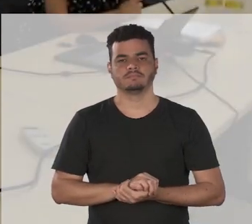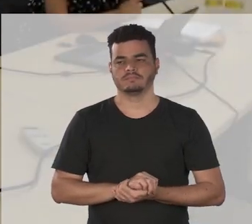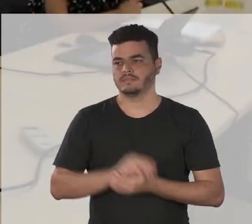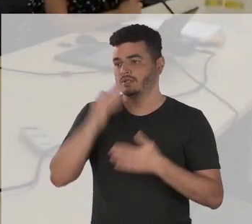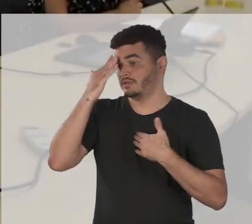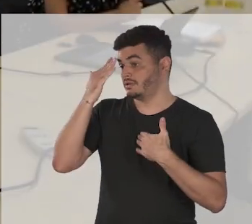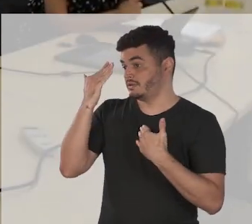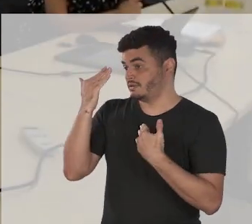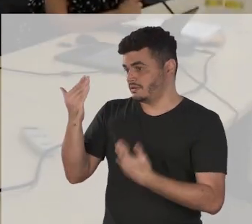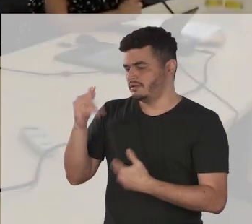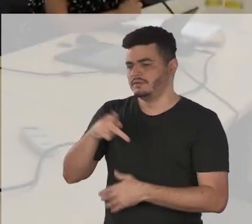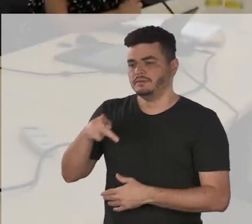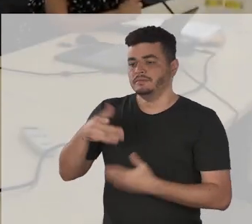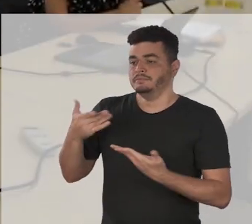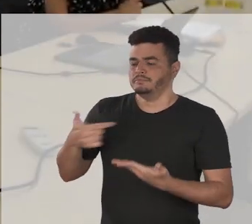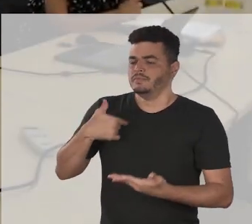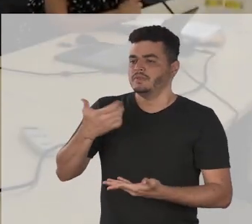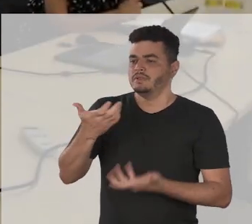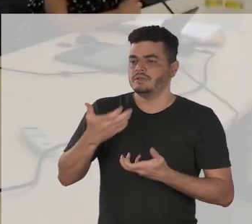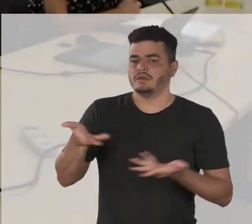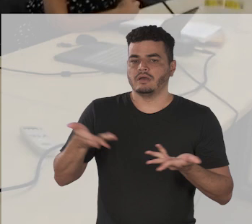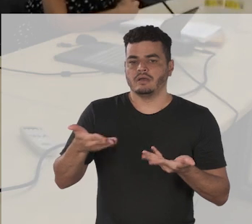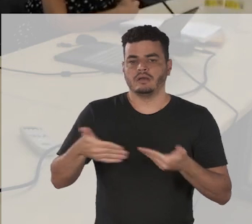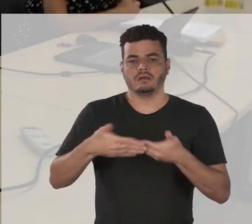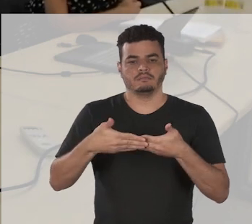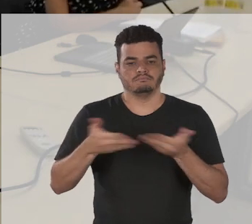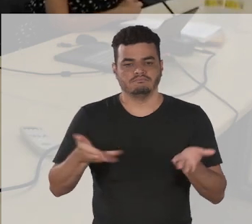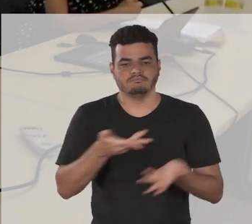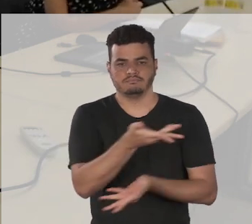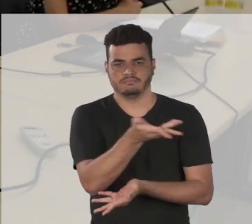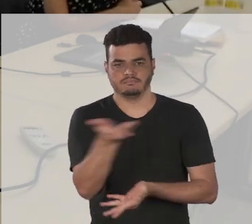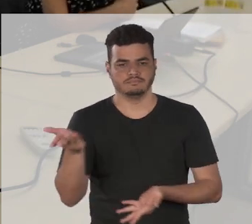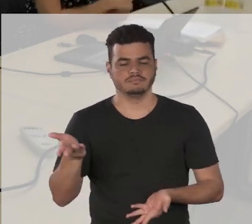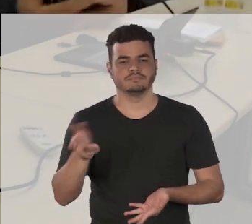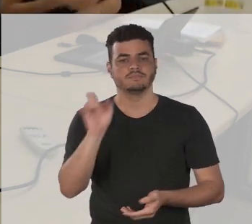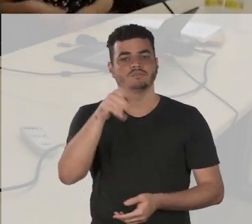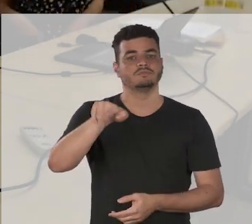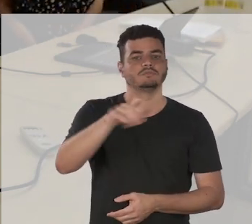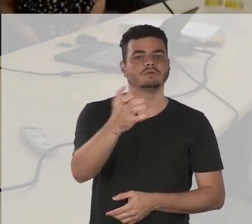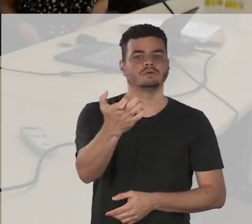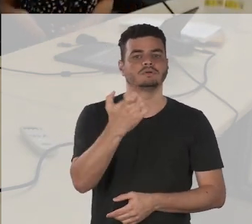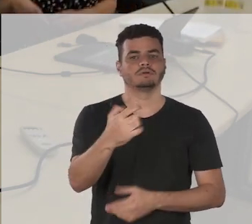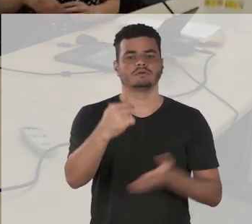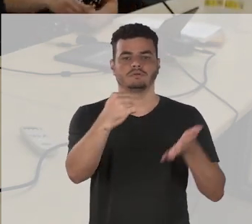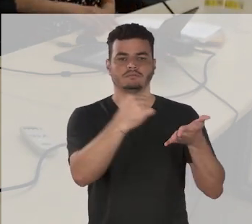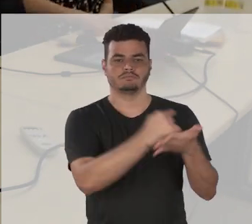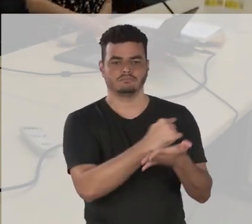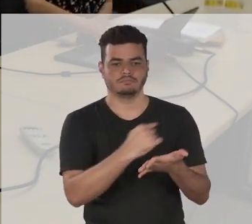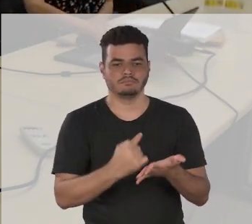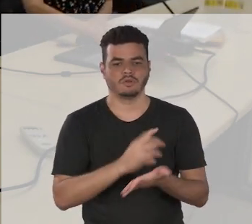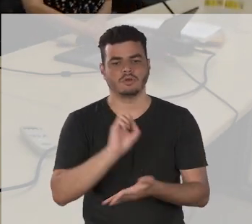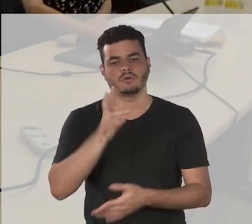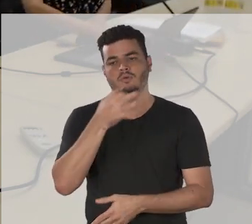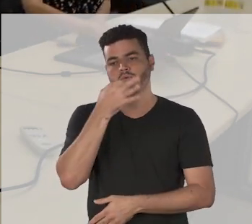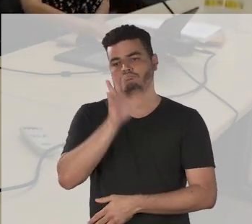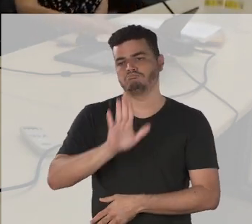Muito obrigada, Carolina. Gostaria de abrir a palavra para o público, caso alguém queira se